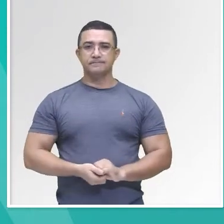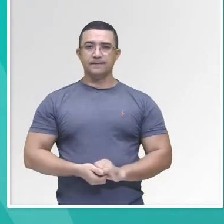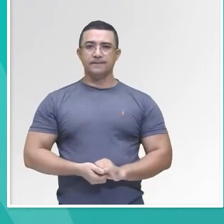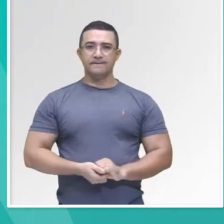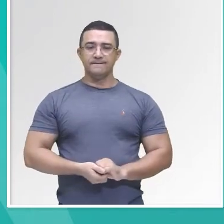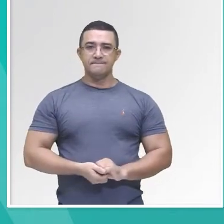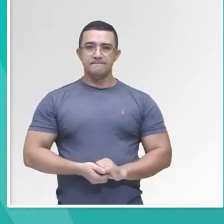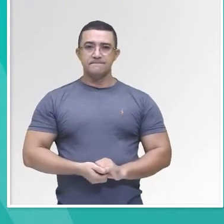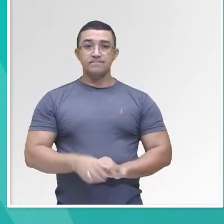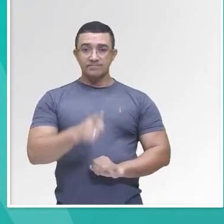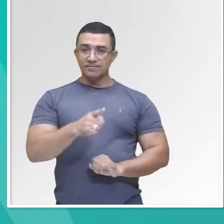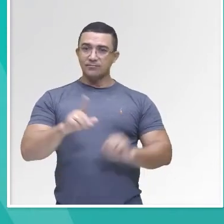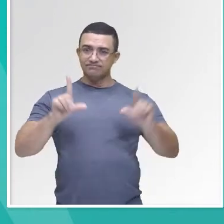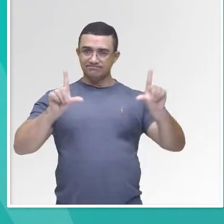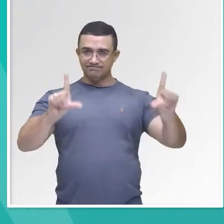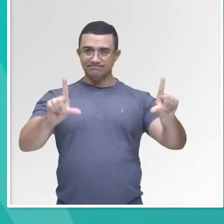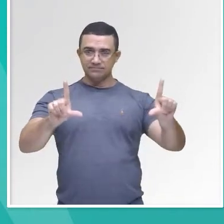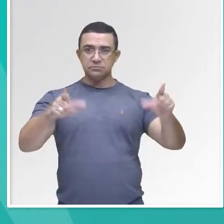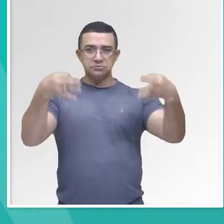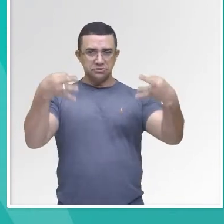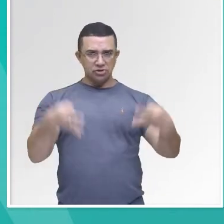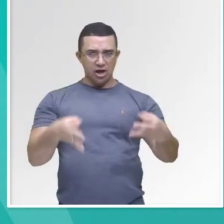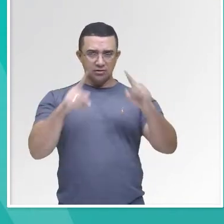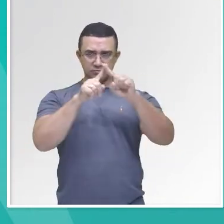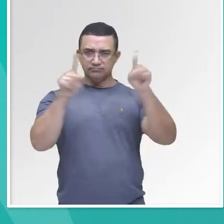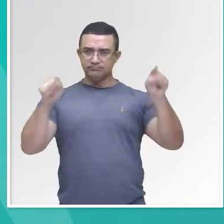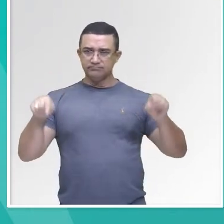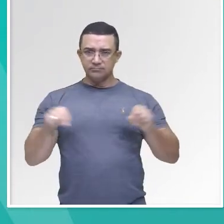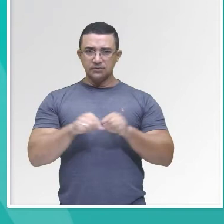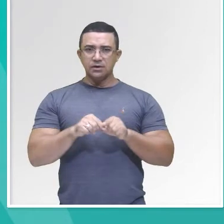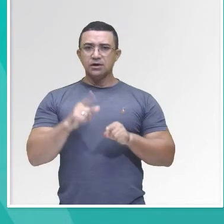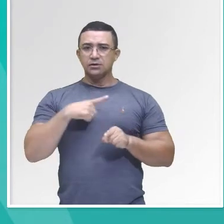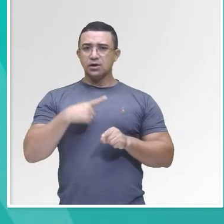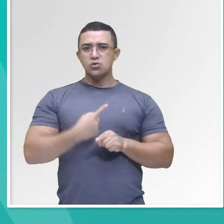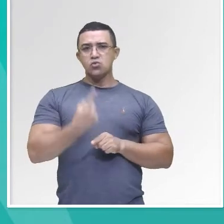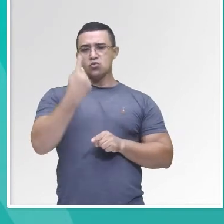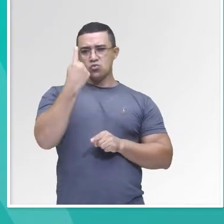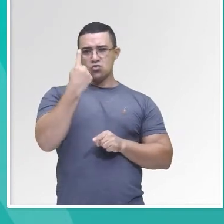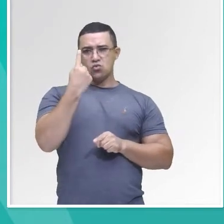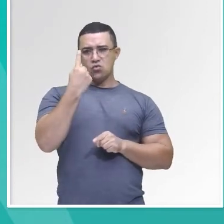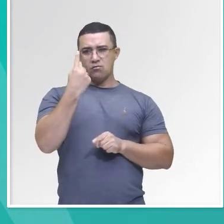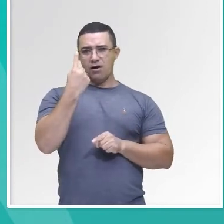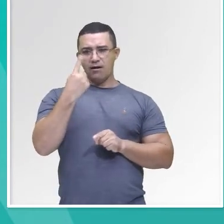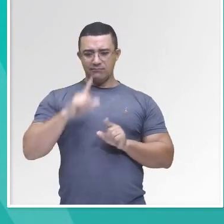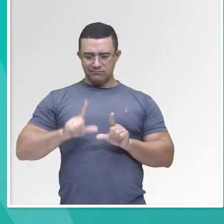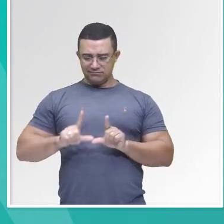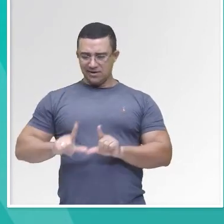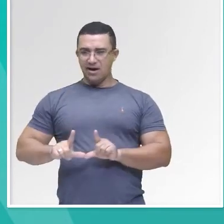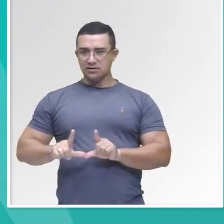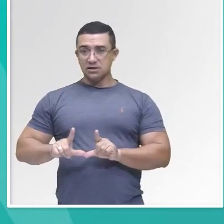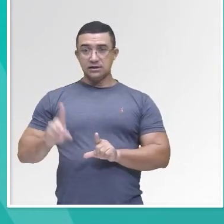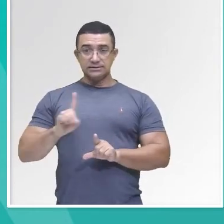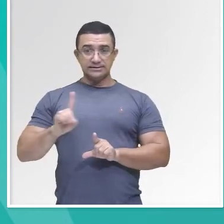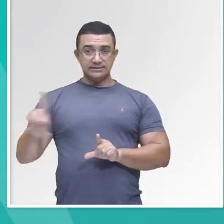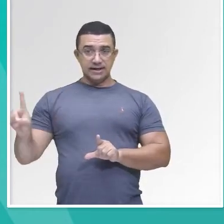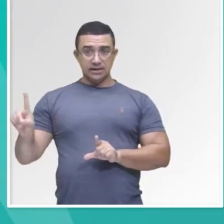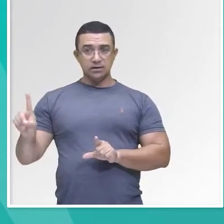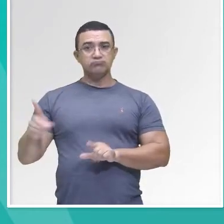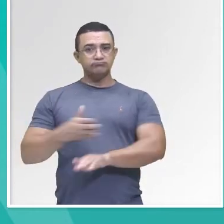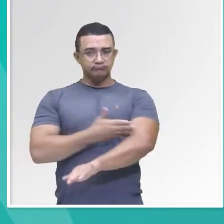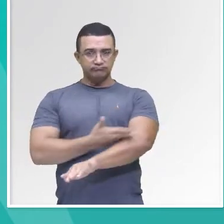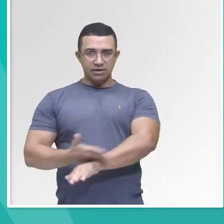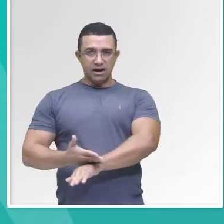está na forma correta. Eu tenho o quê? Uma casa aqui à minha direita, tá? Uma casa branca à